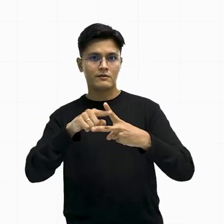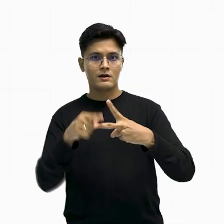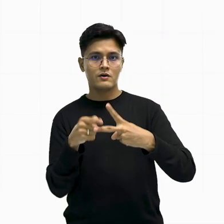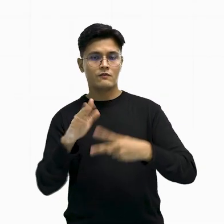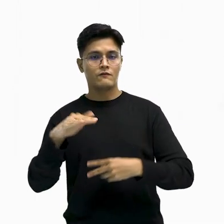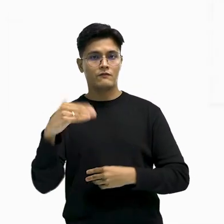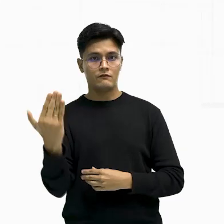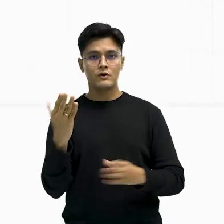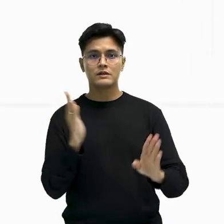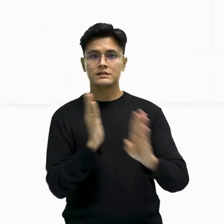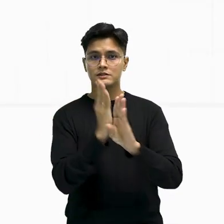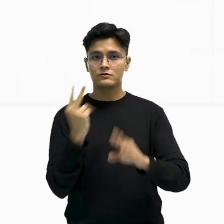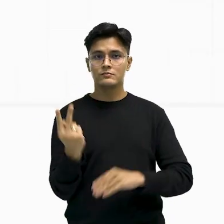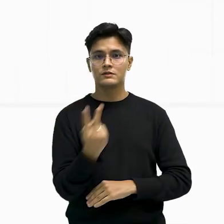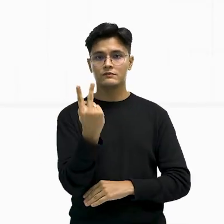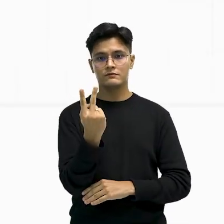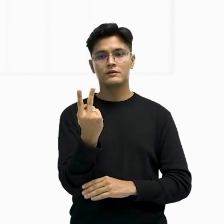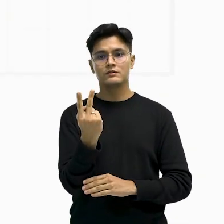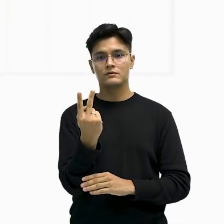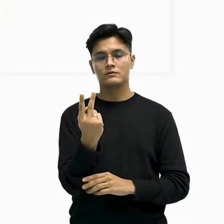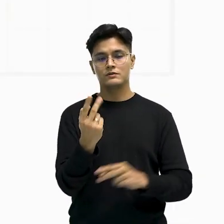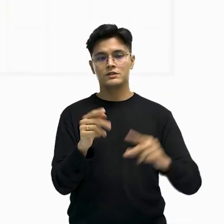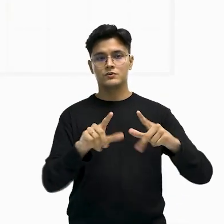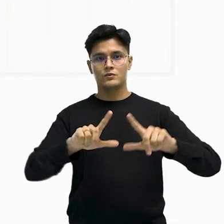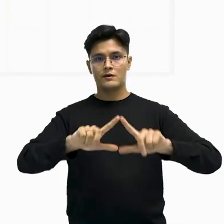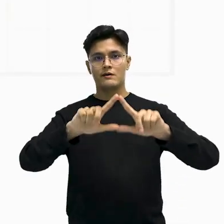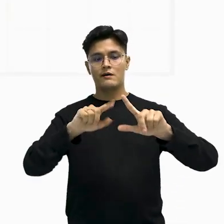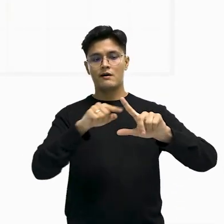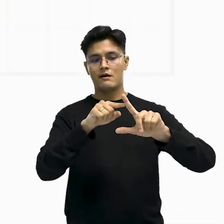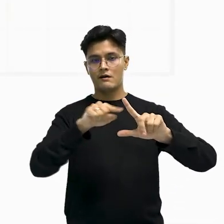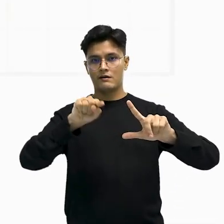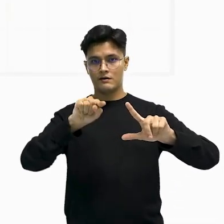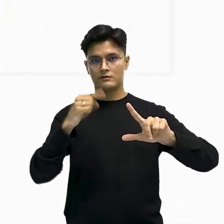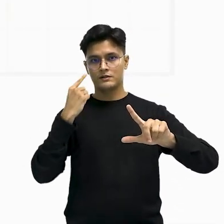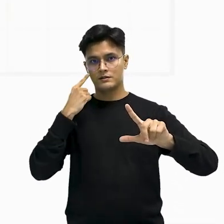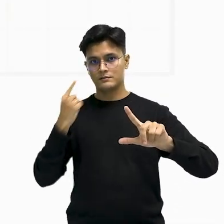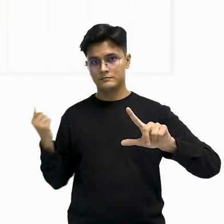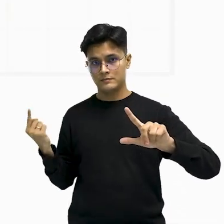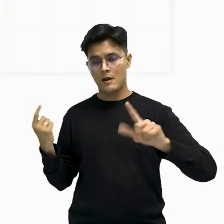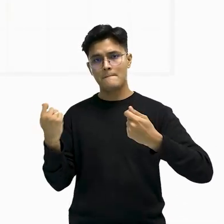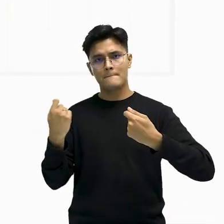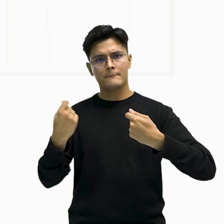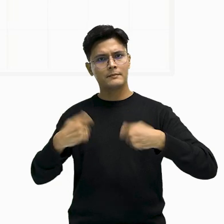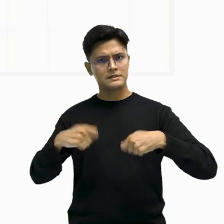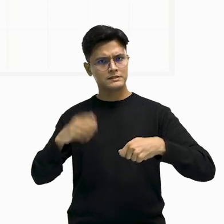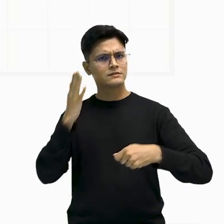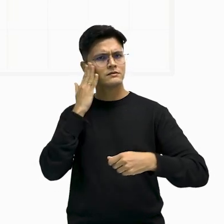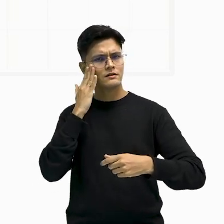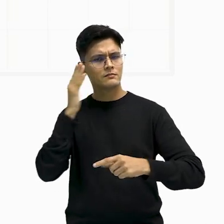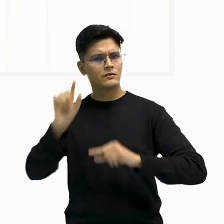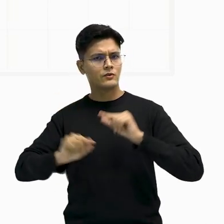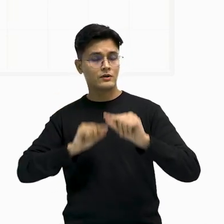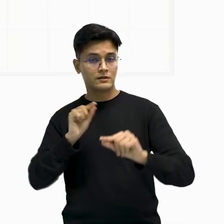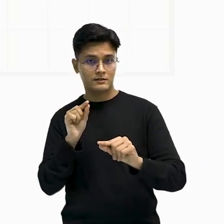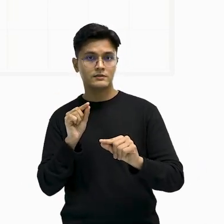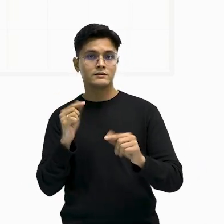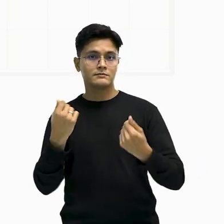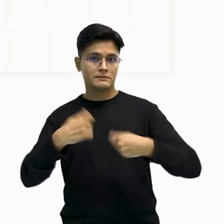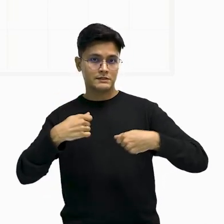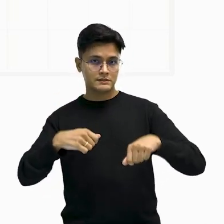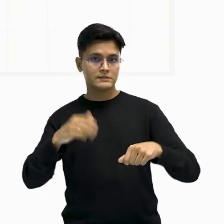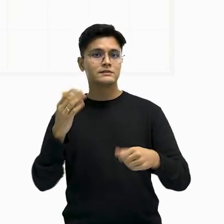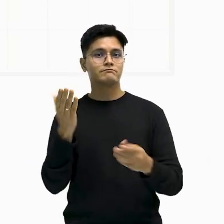para eu descobrir o valor desse ângulo aqui, eu preciso de quê, hein, pessoal? Eu preciso do